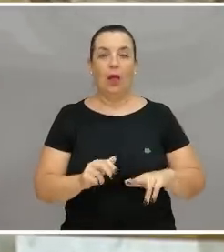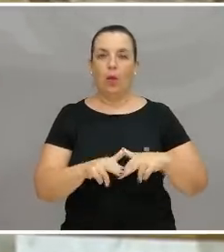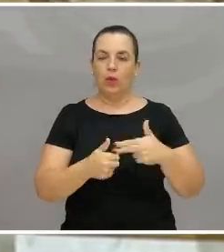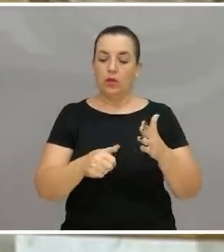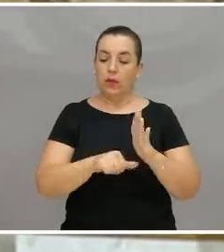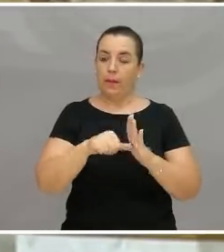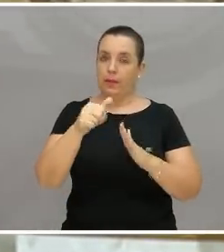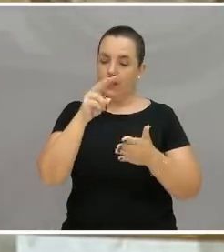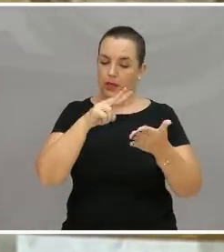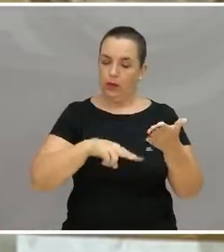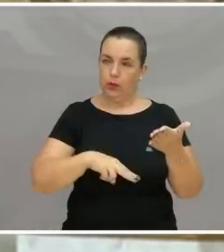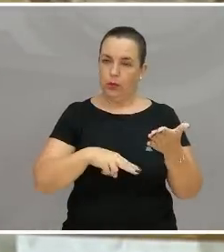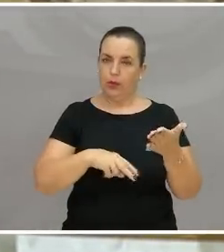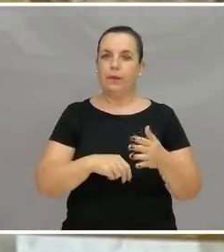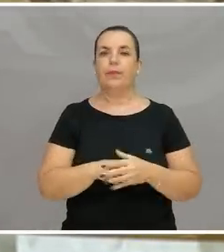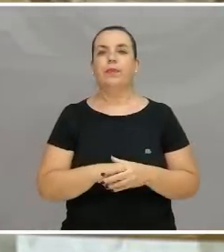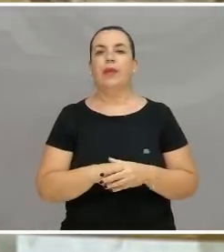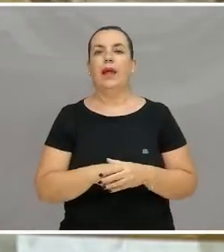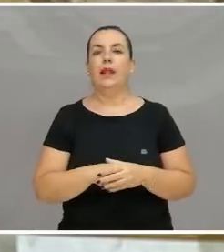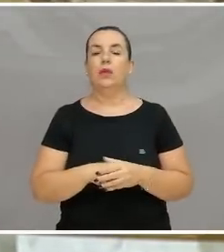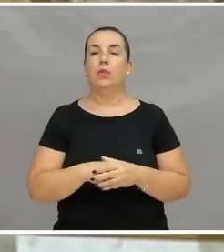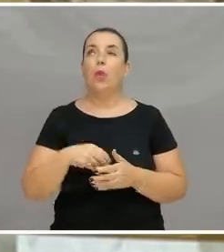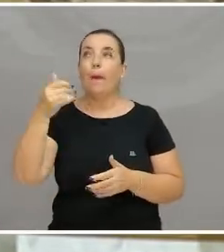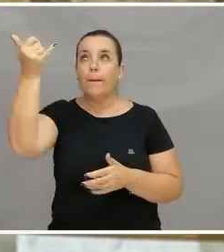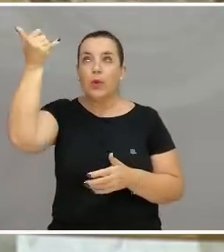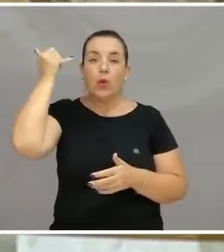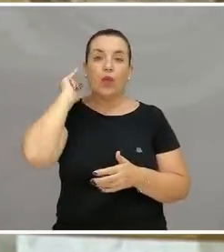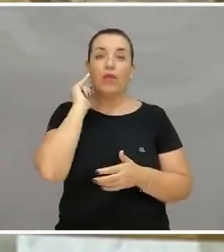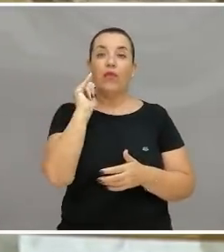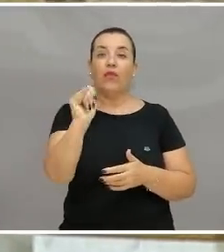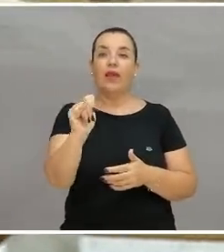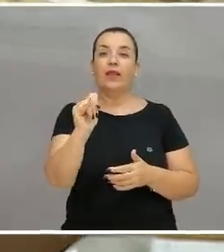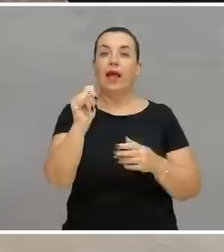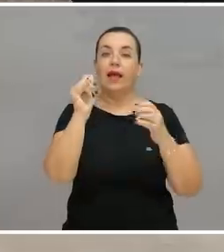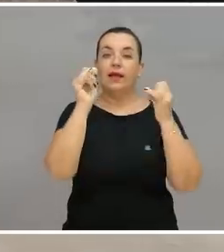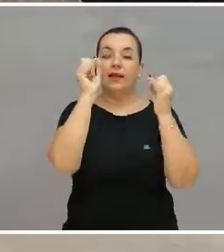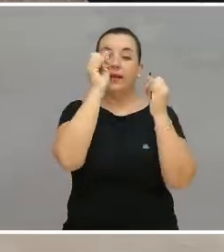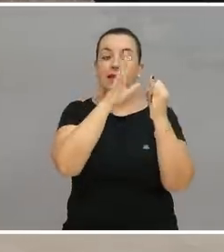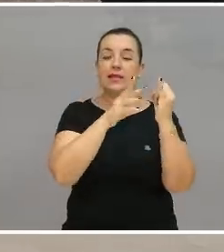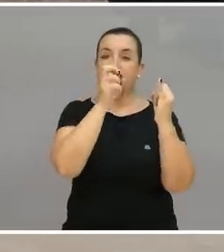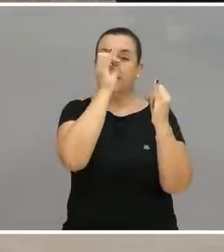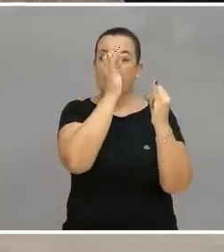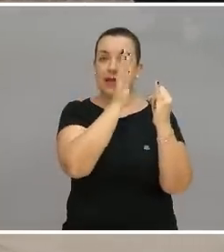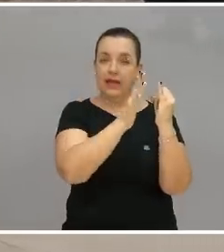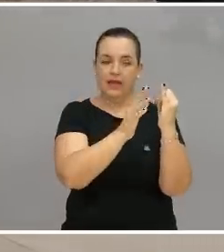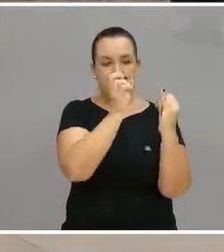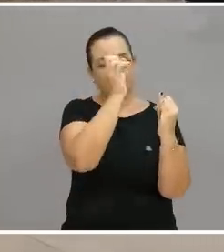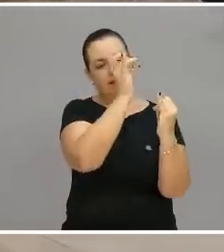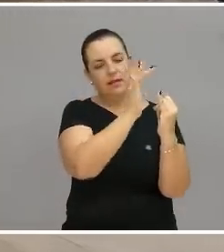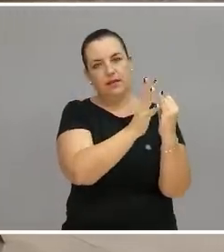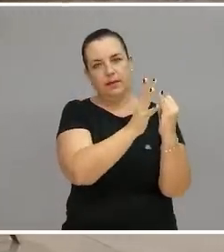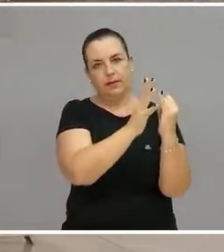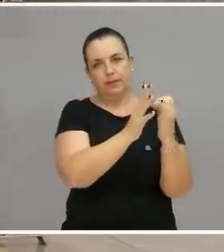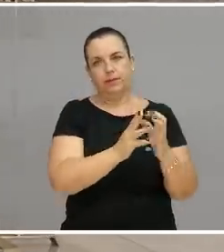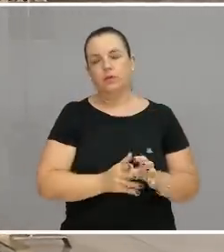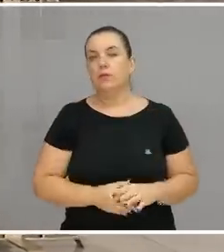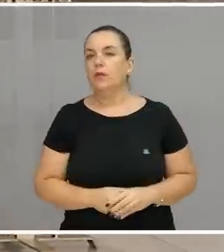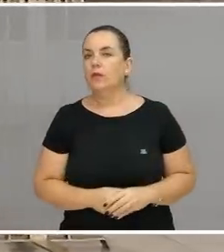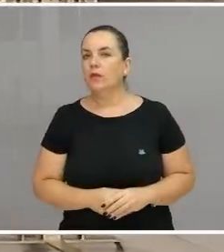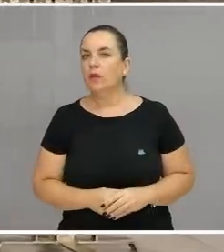ouvimos hoje, ela é do profeta Isaías. E começa dizendo a Jerusalém, que estava